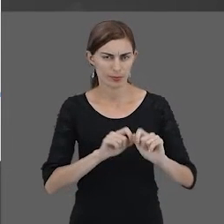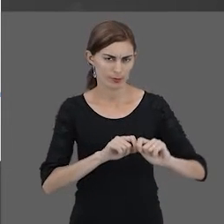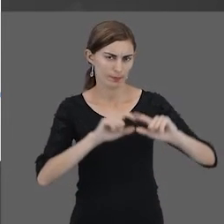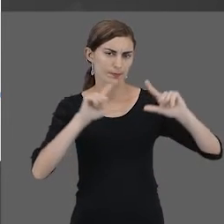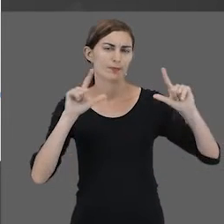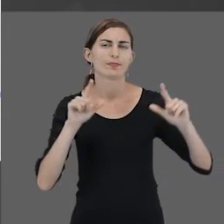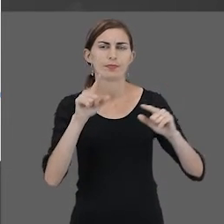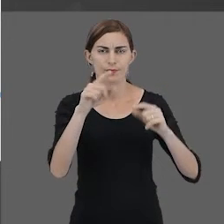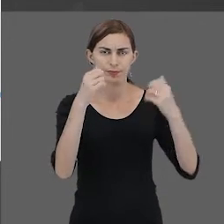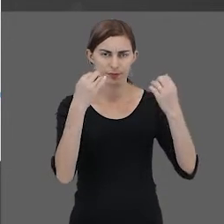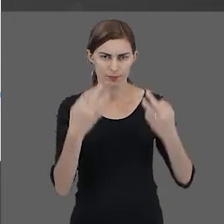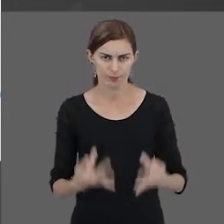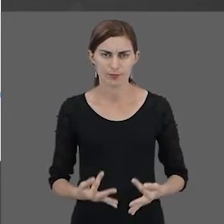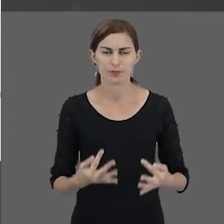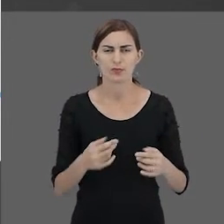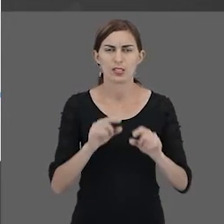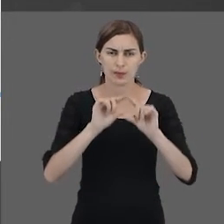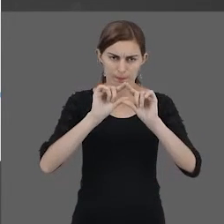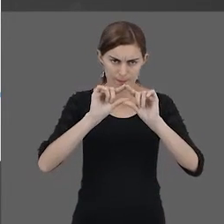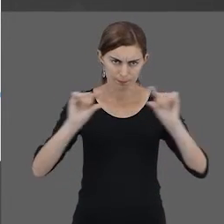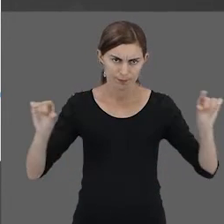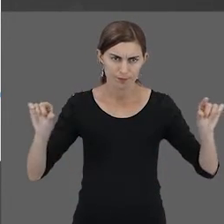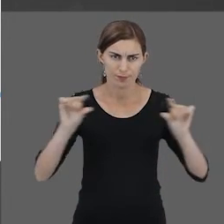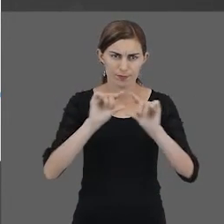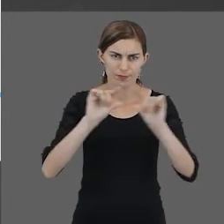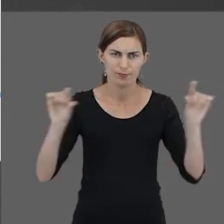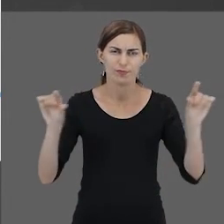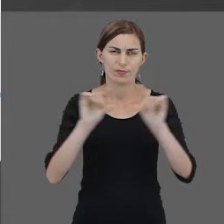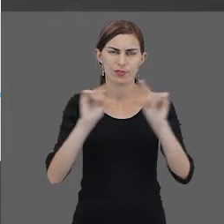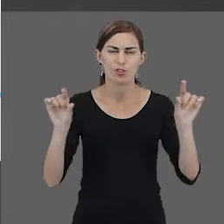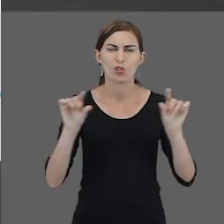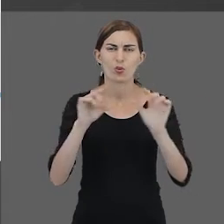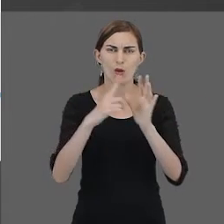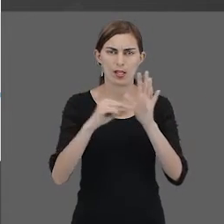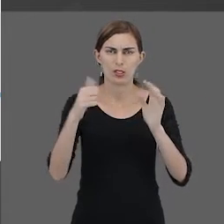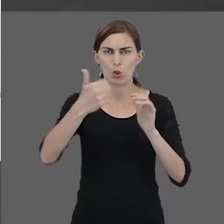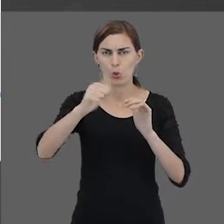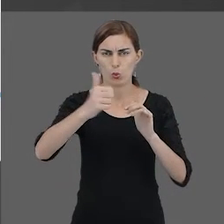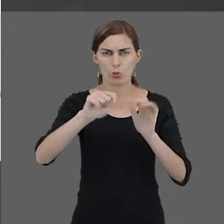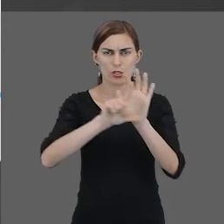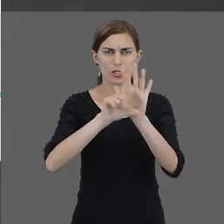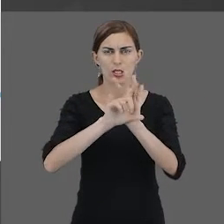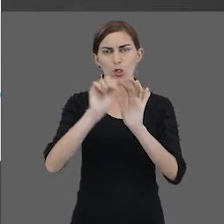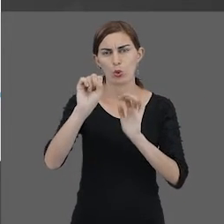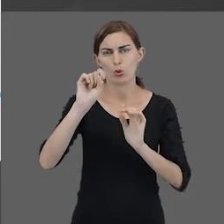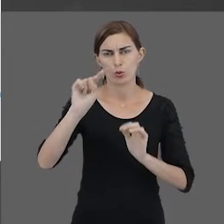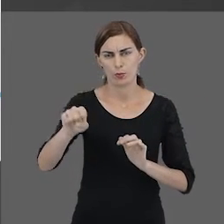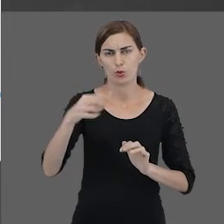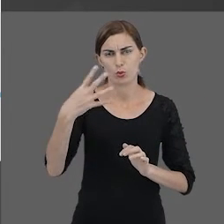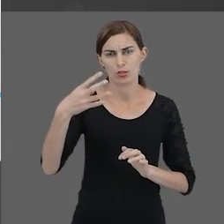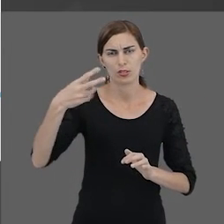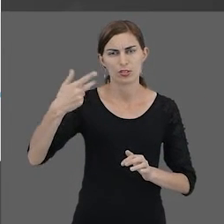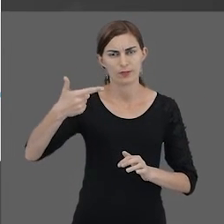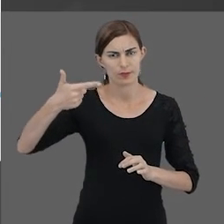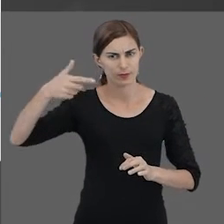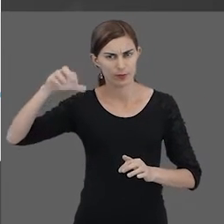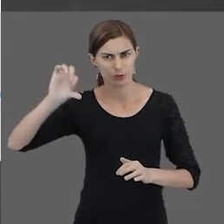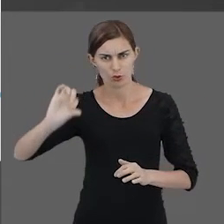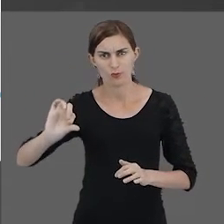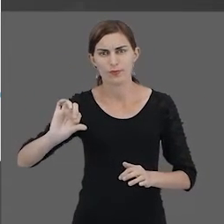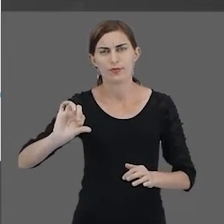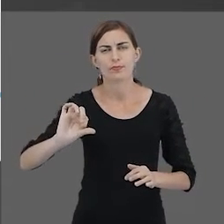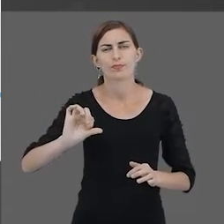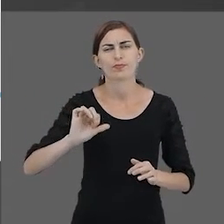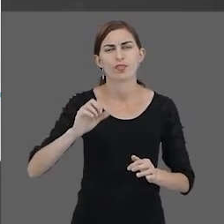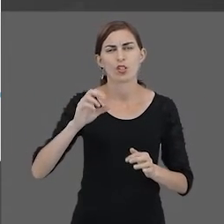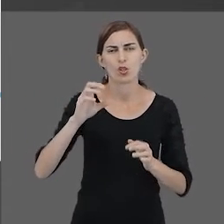aqui um trechinho, tá? Que é o artigo 11 da Lei 8.429, tá bom? A